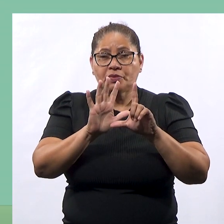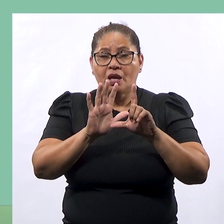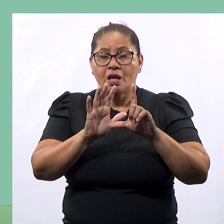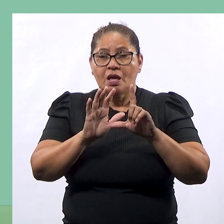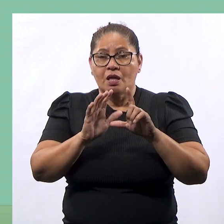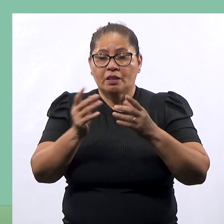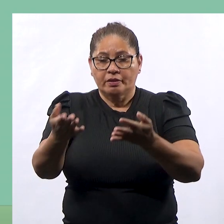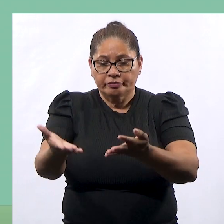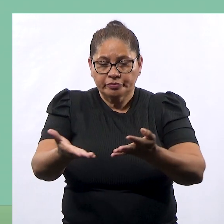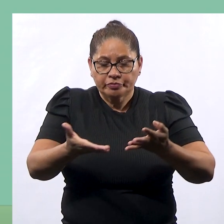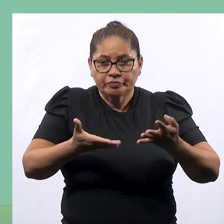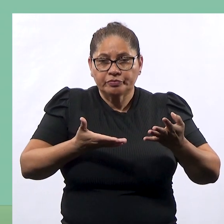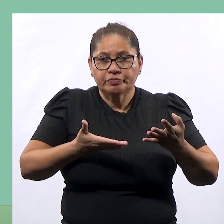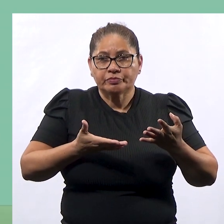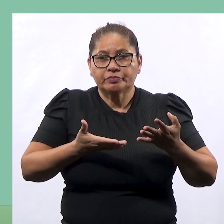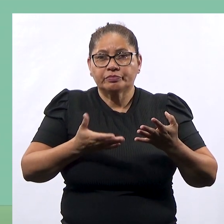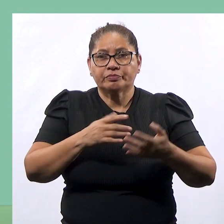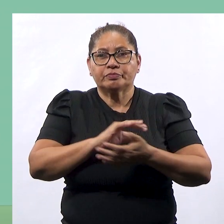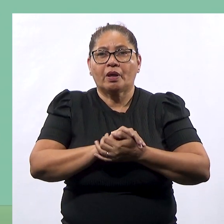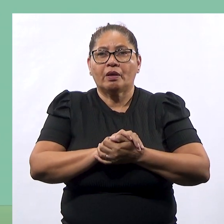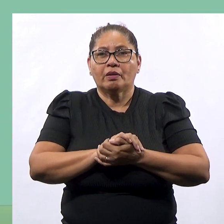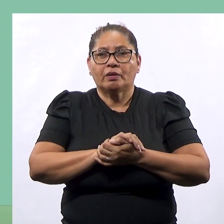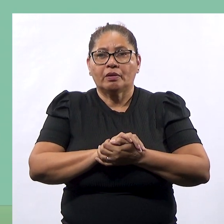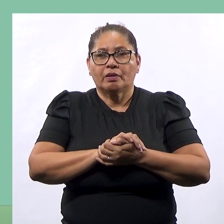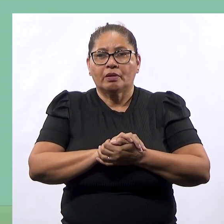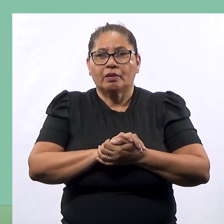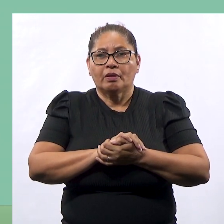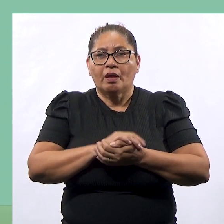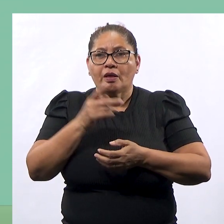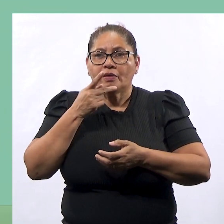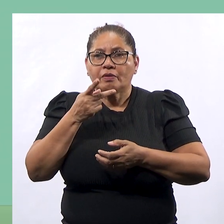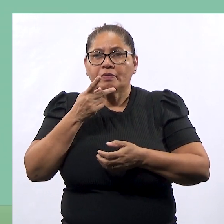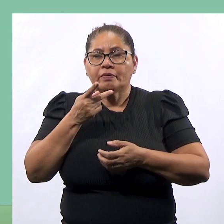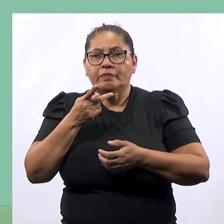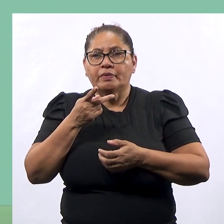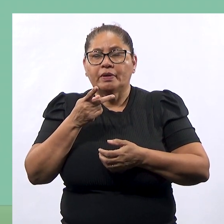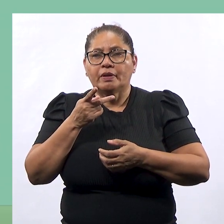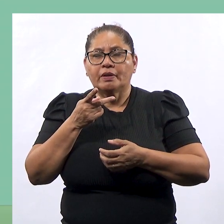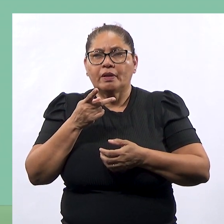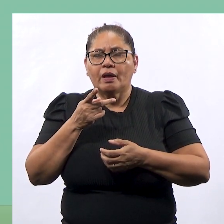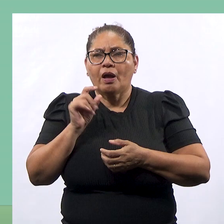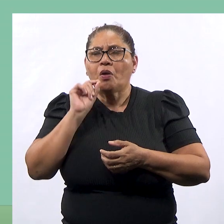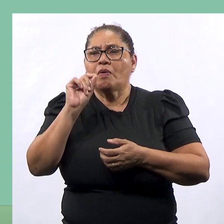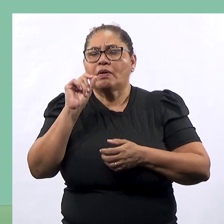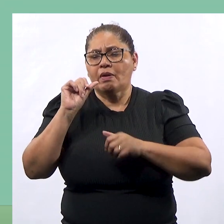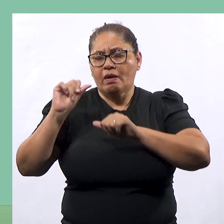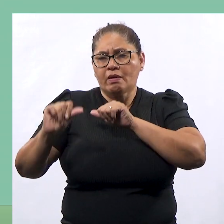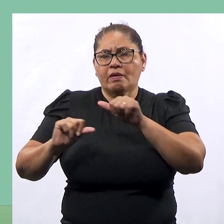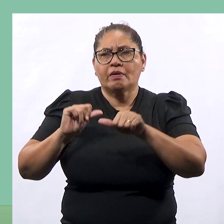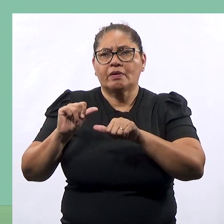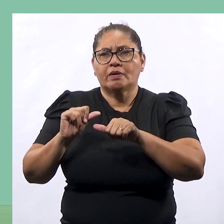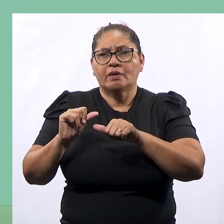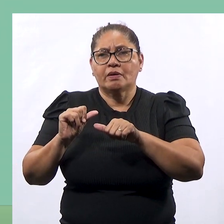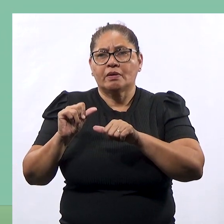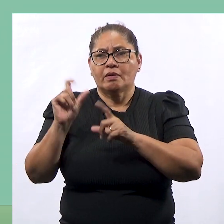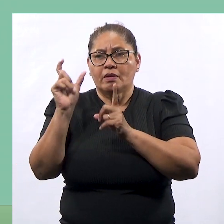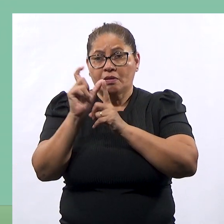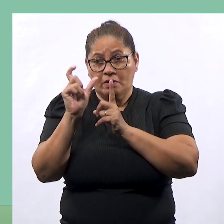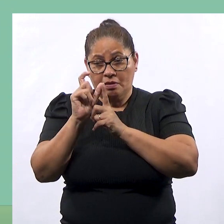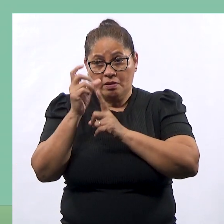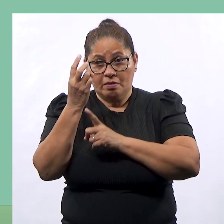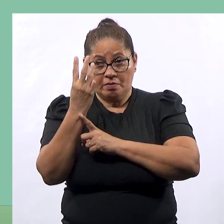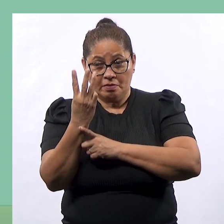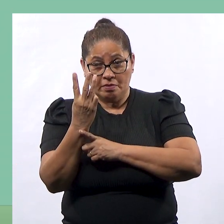vou convidar você a entrar aqui no Mentimeter e falar para mim o que é avaliar para você. Então, você vai colocar